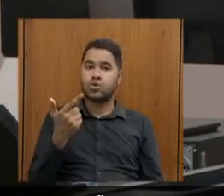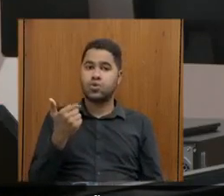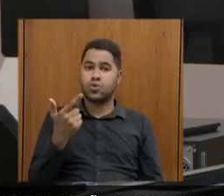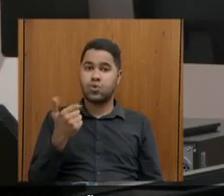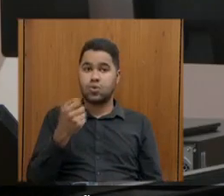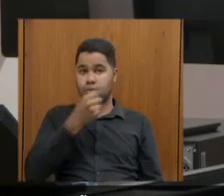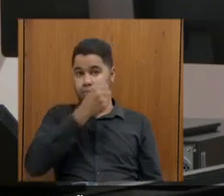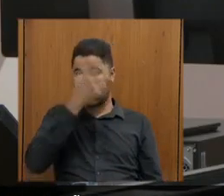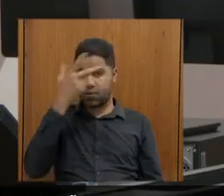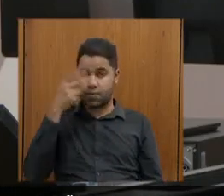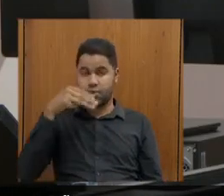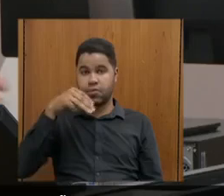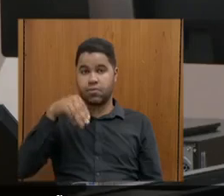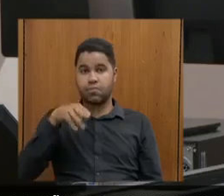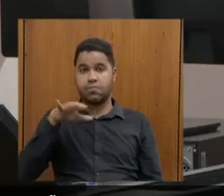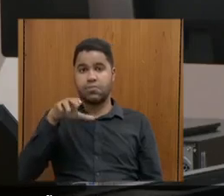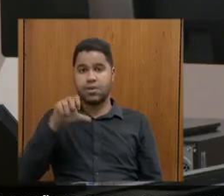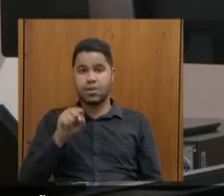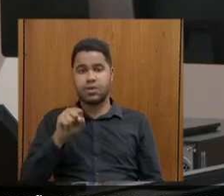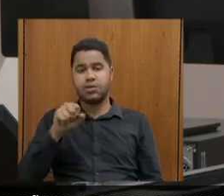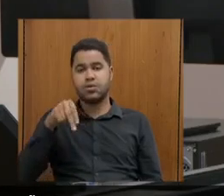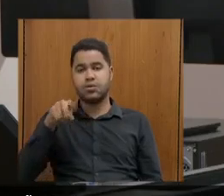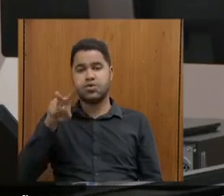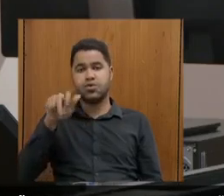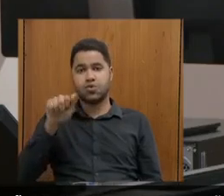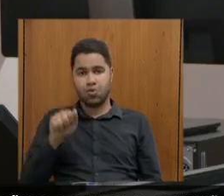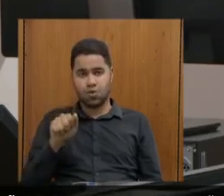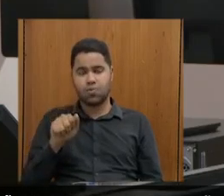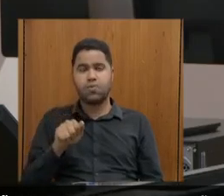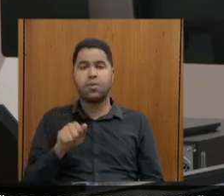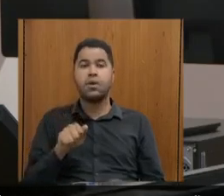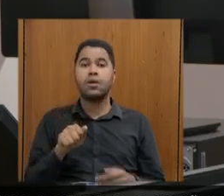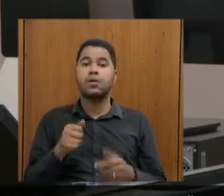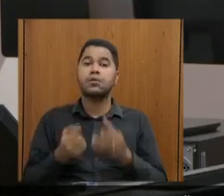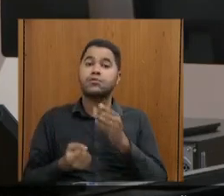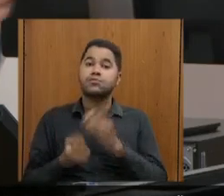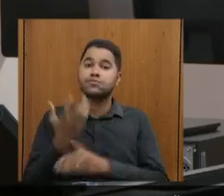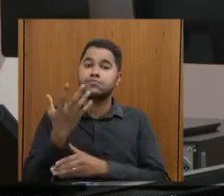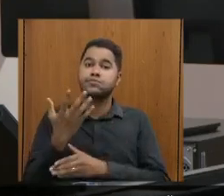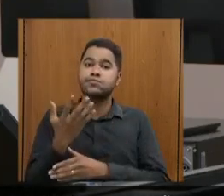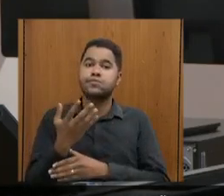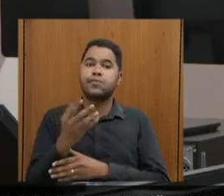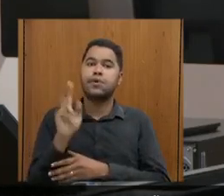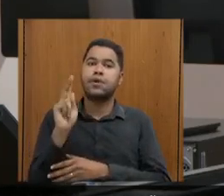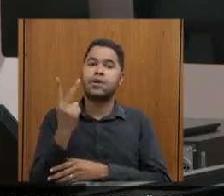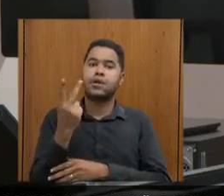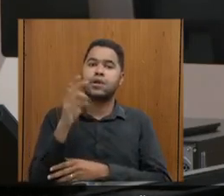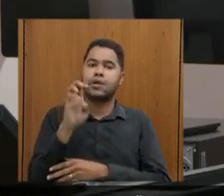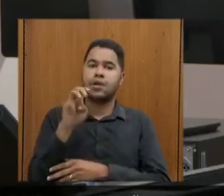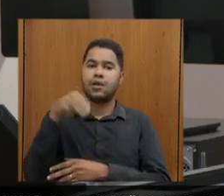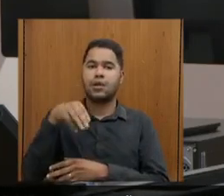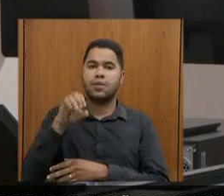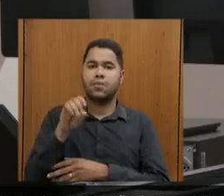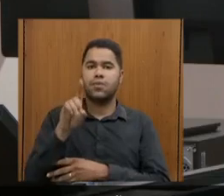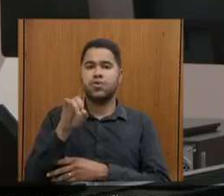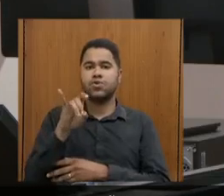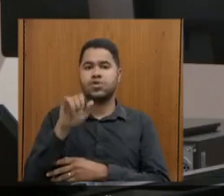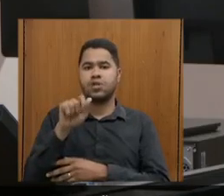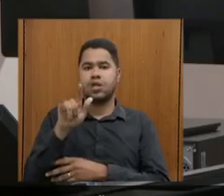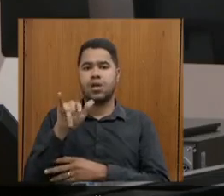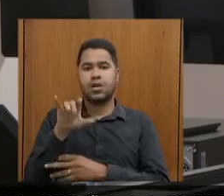prefeito de Minas Novas e o padre Carlos lá a inaugurar a hemodiálise de Minas Novas